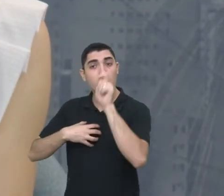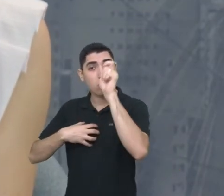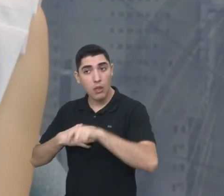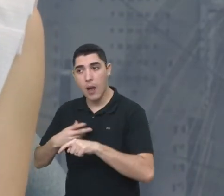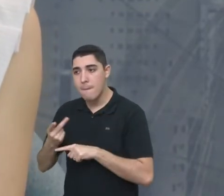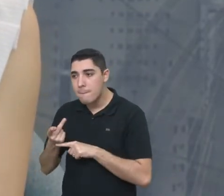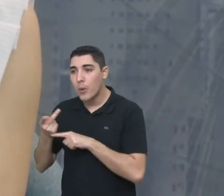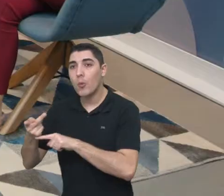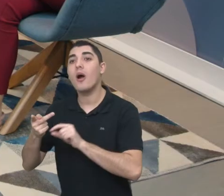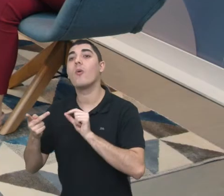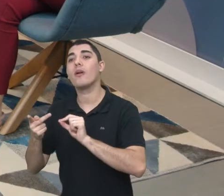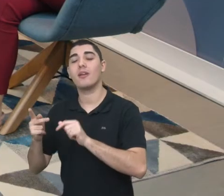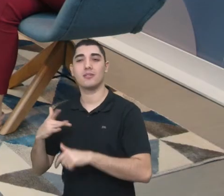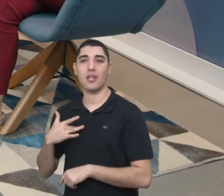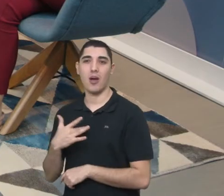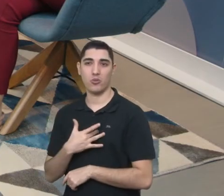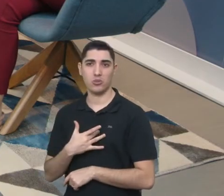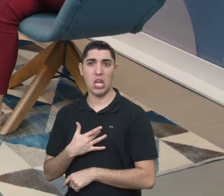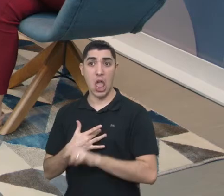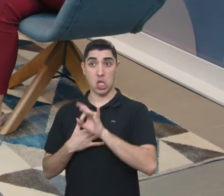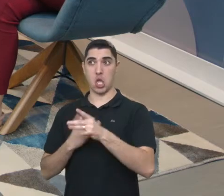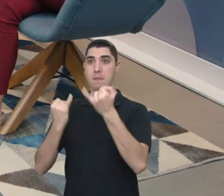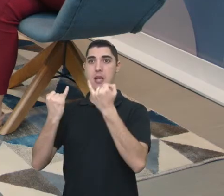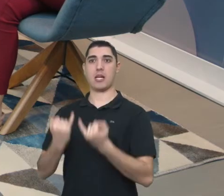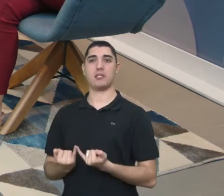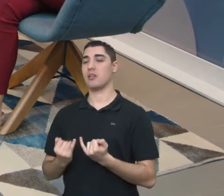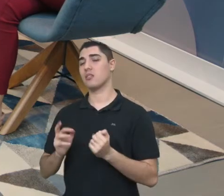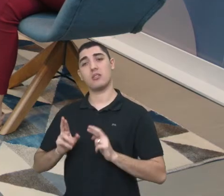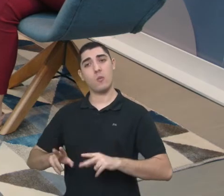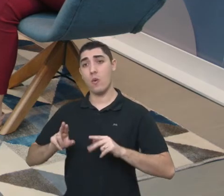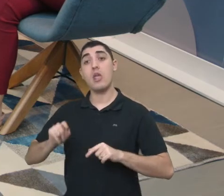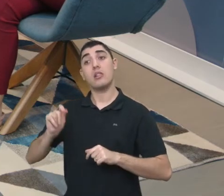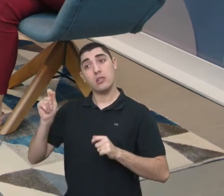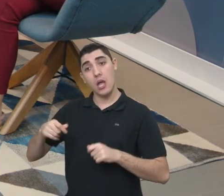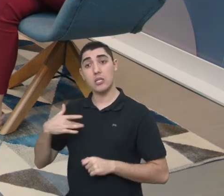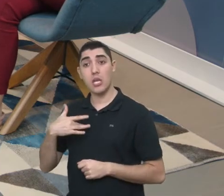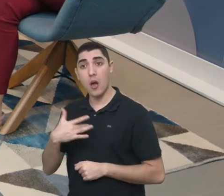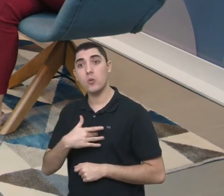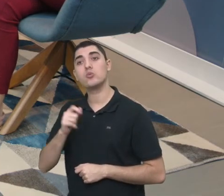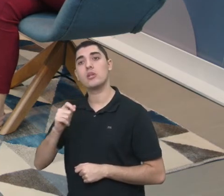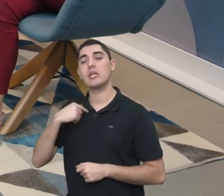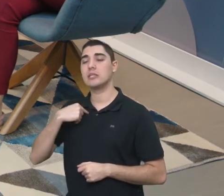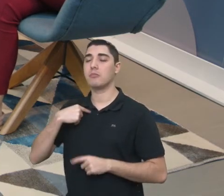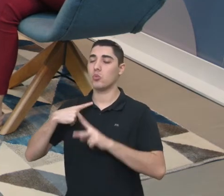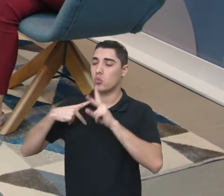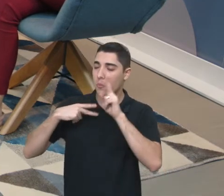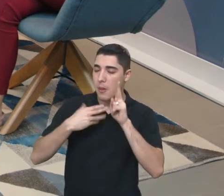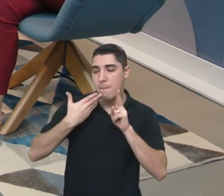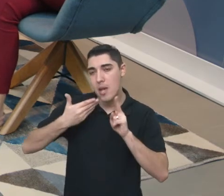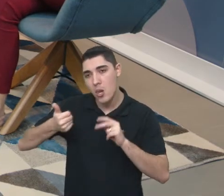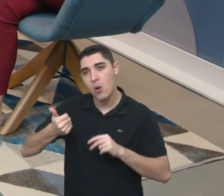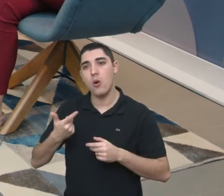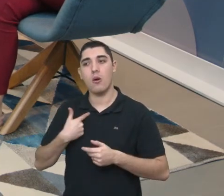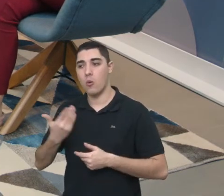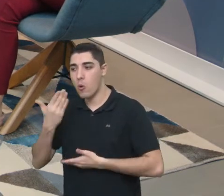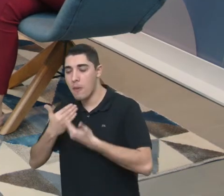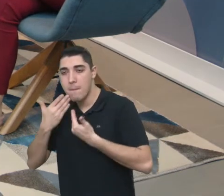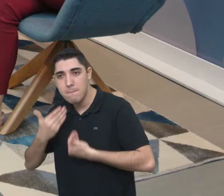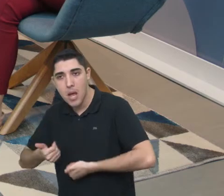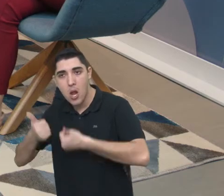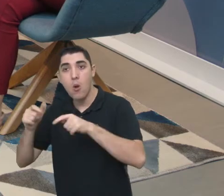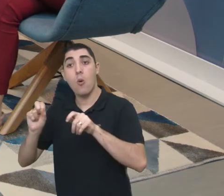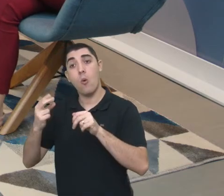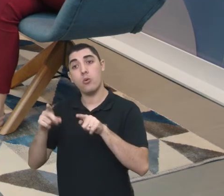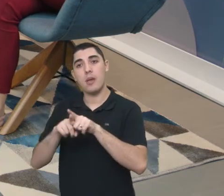buscar saúde. E isso não necessariamente envolve emagrecer. A gente pode buscar saúde olhando para o nosso sono, para a nossa alimentação,